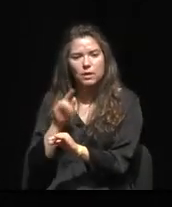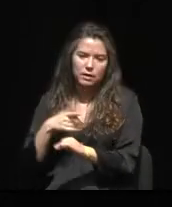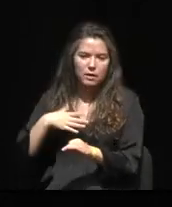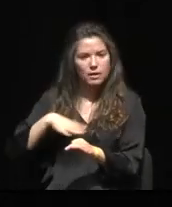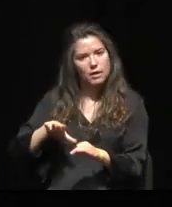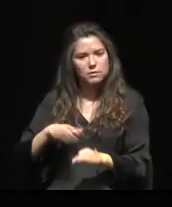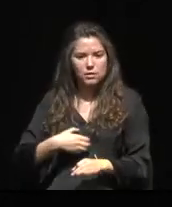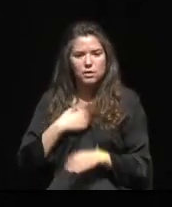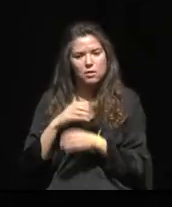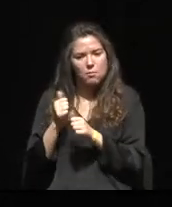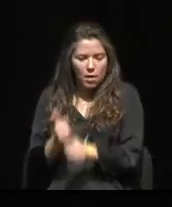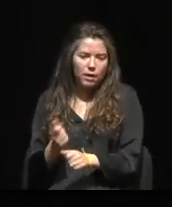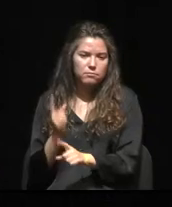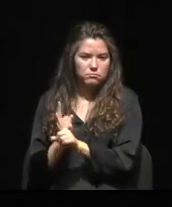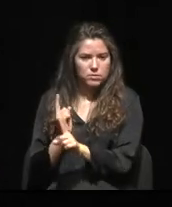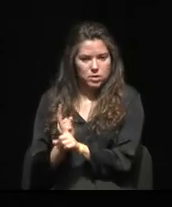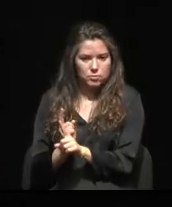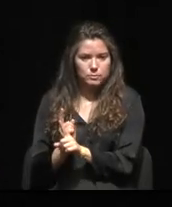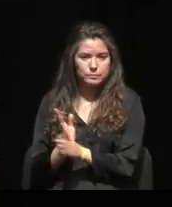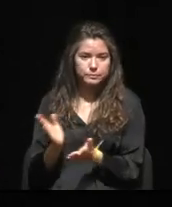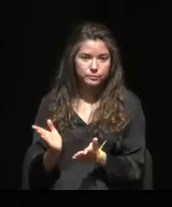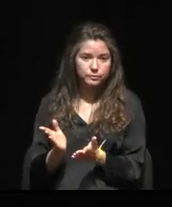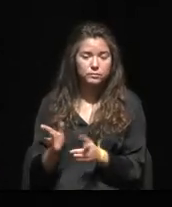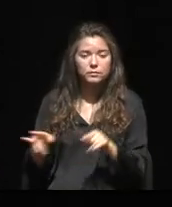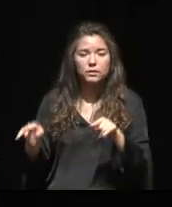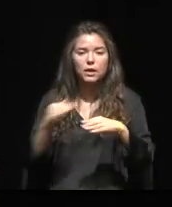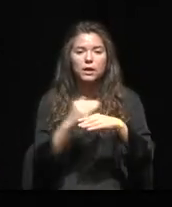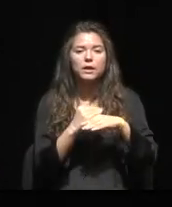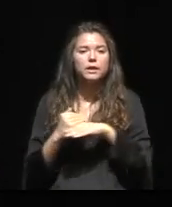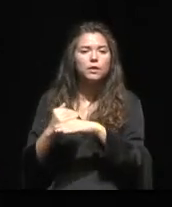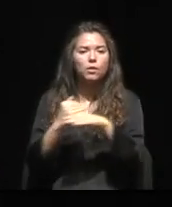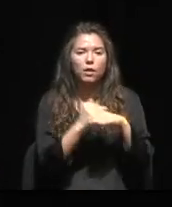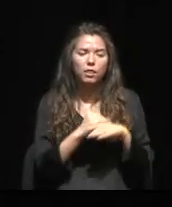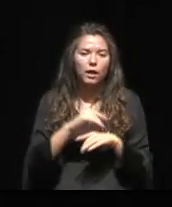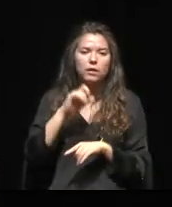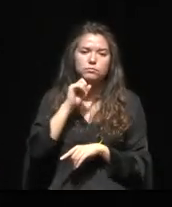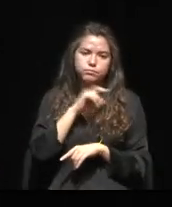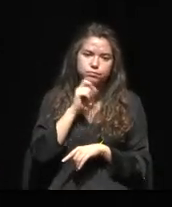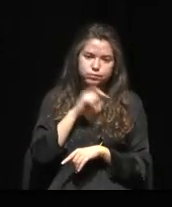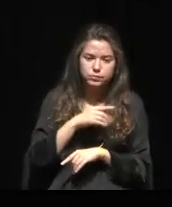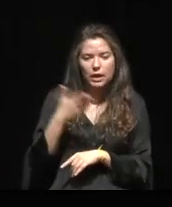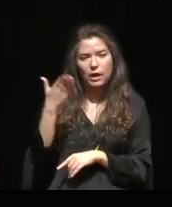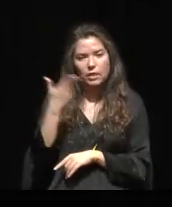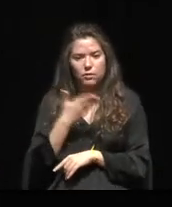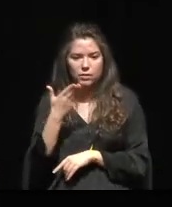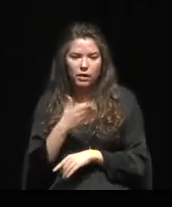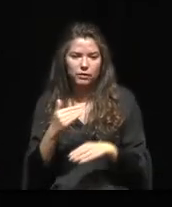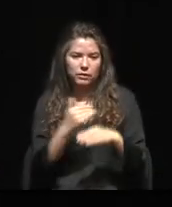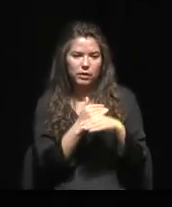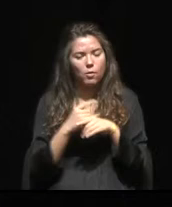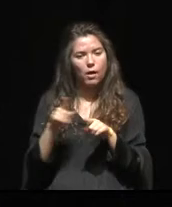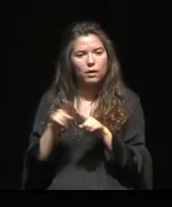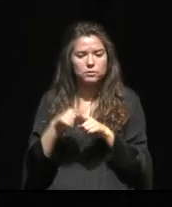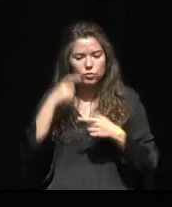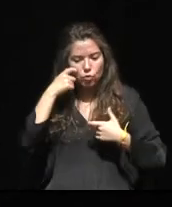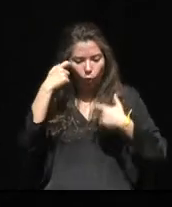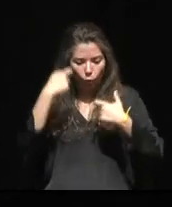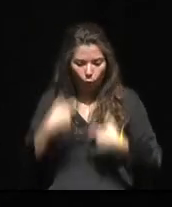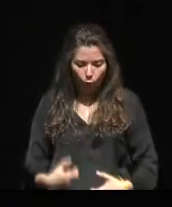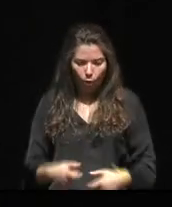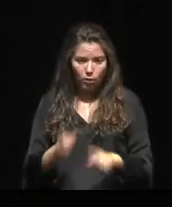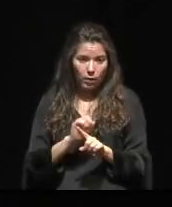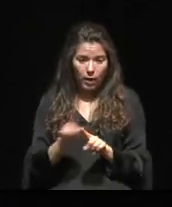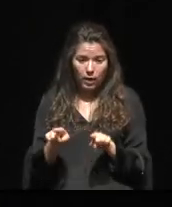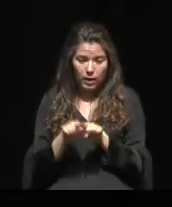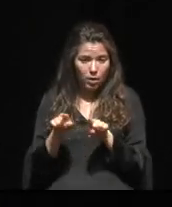realizada assim a igualdade de direitos e oportunidades também não é equivalente à igualdade morfológica não